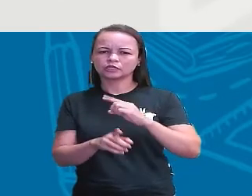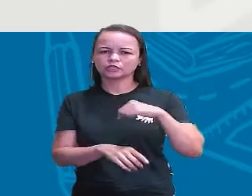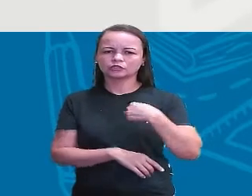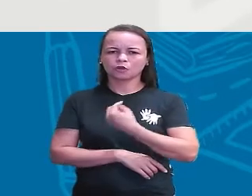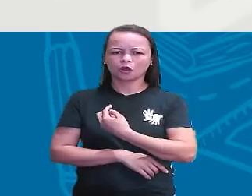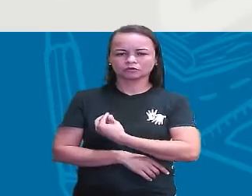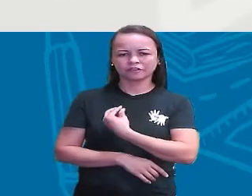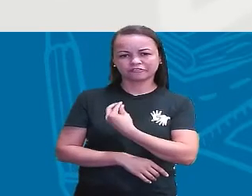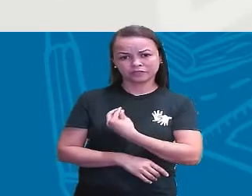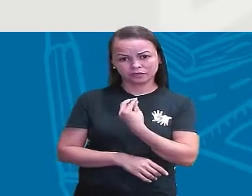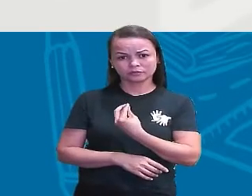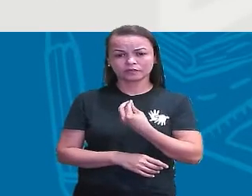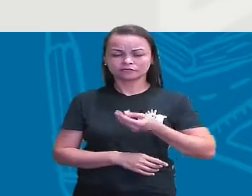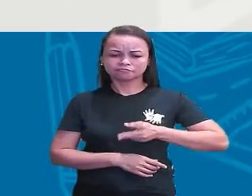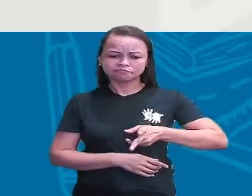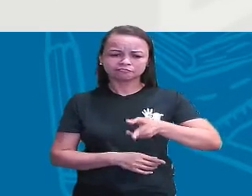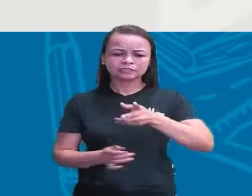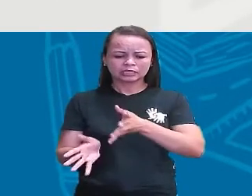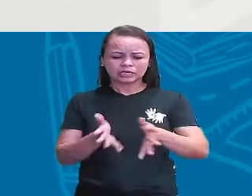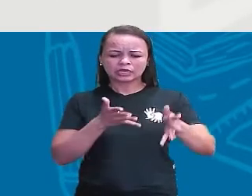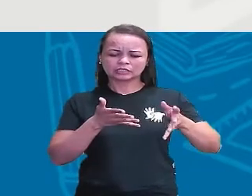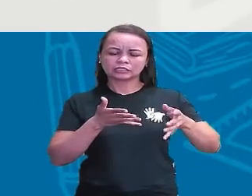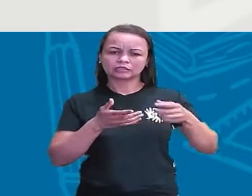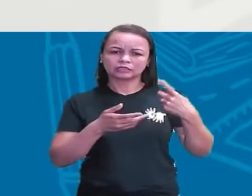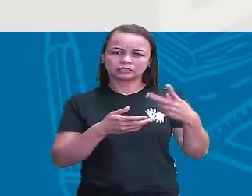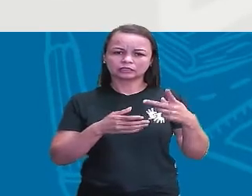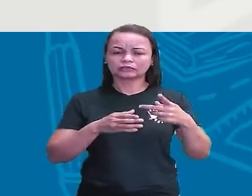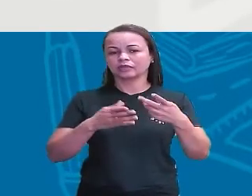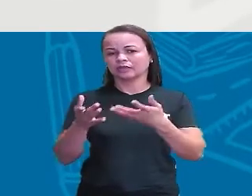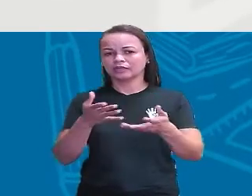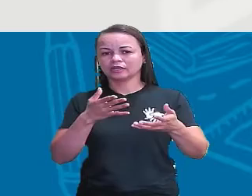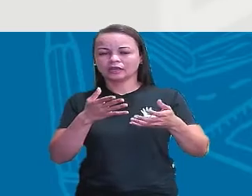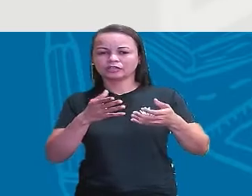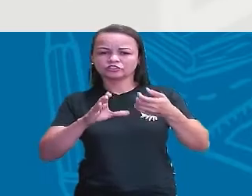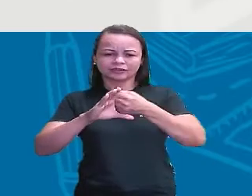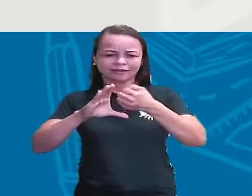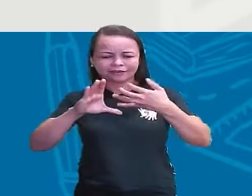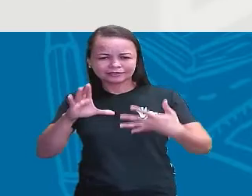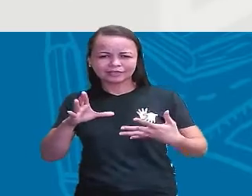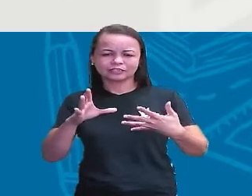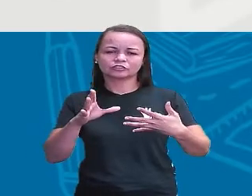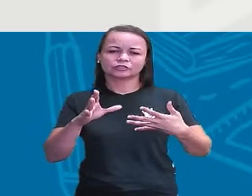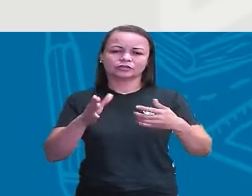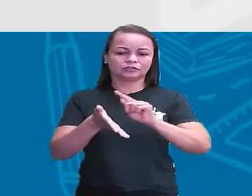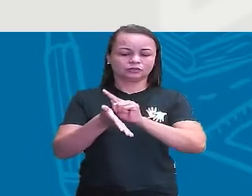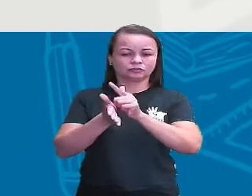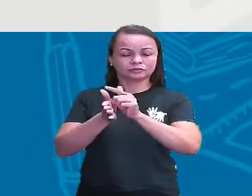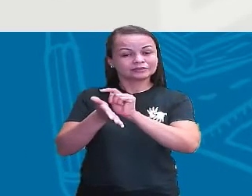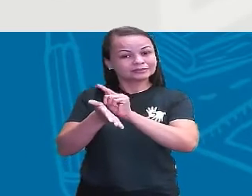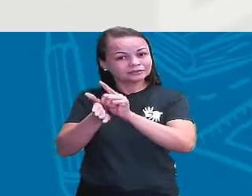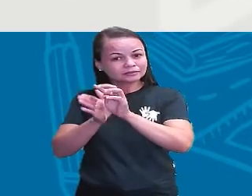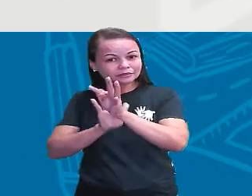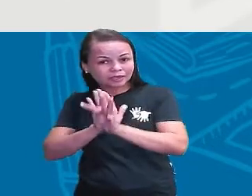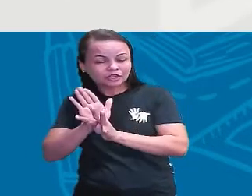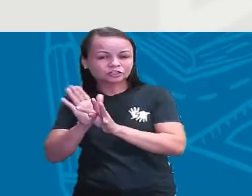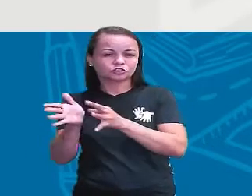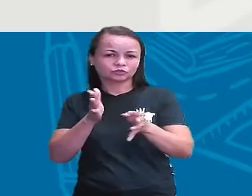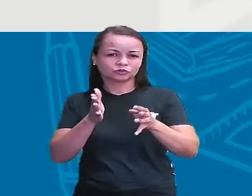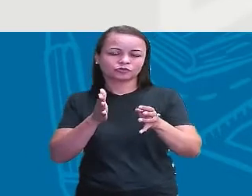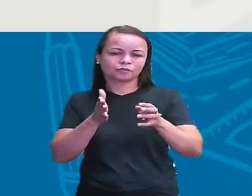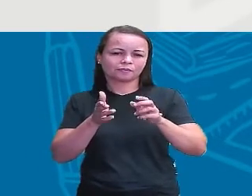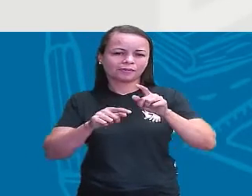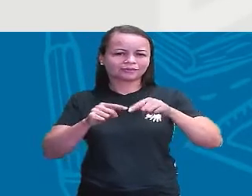apresentam padrões sociocomunicativos característicos. São textos materializados em situações